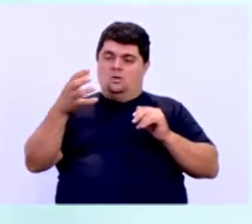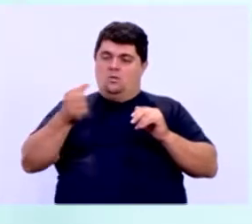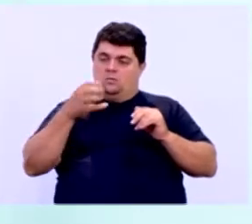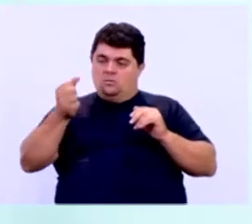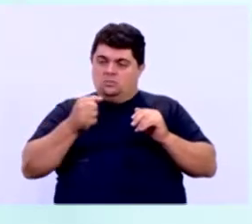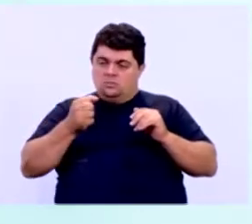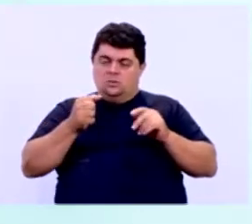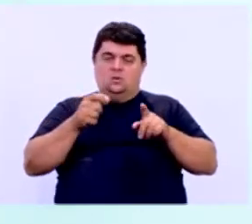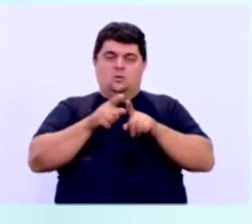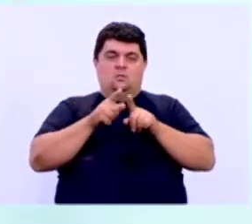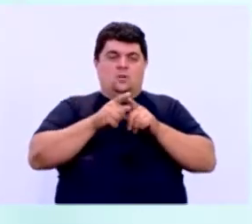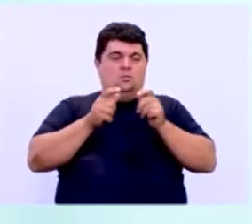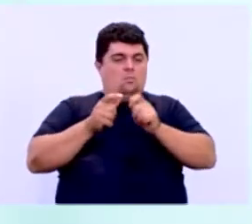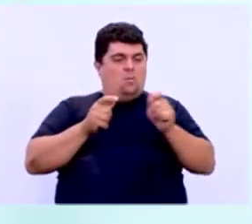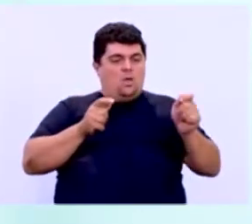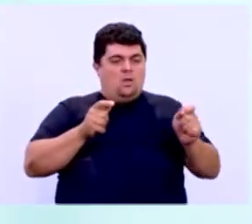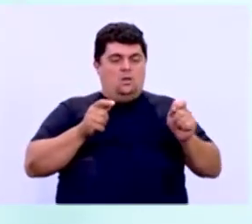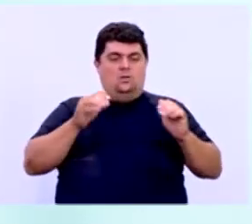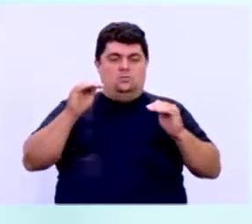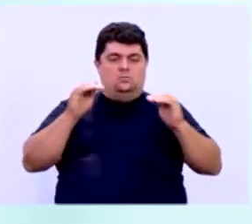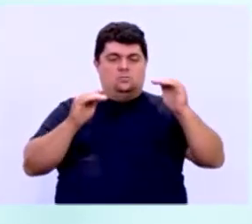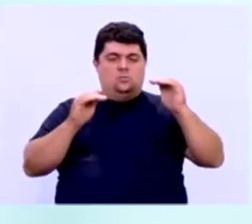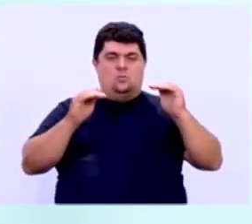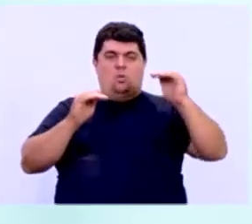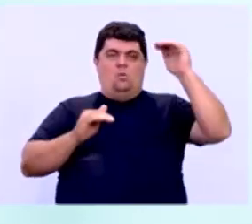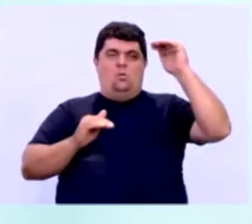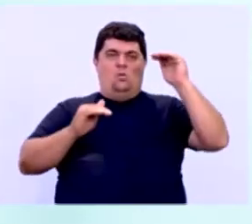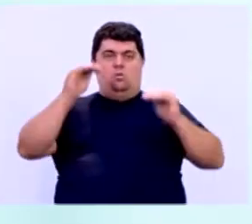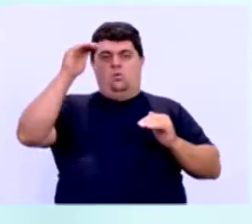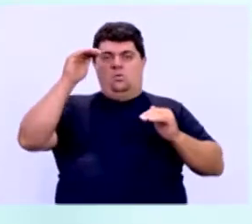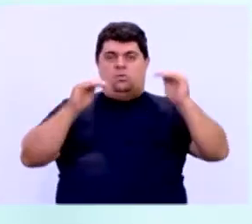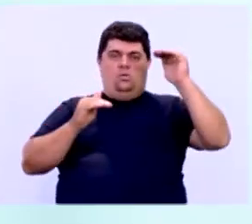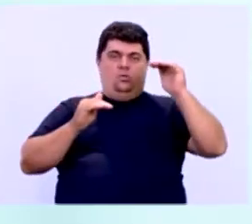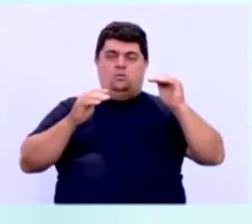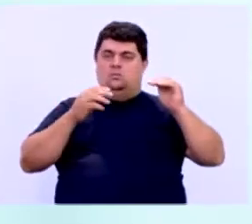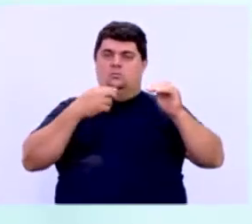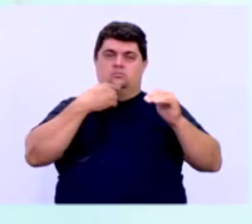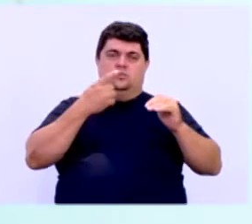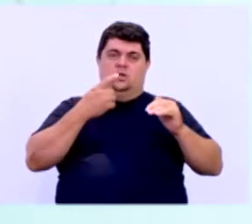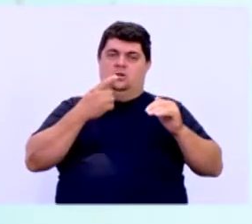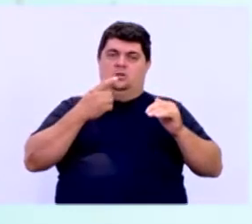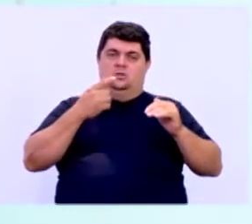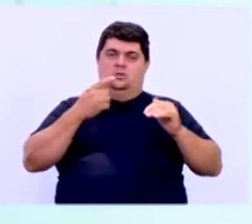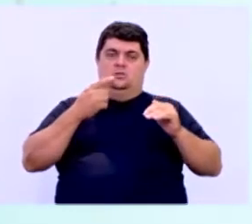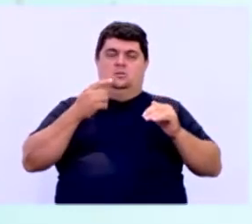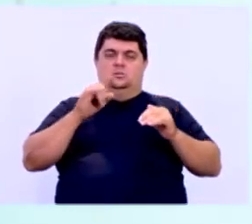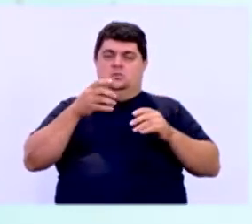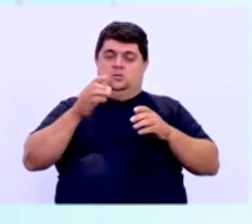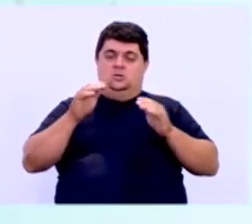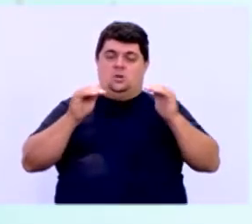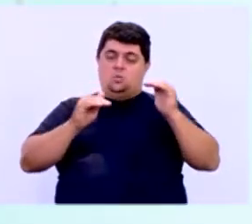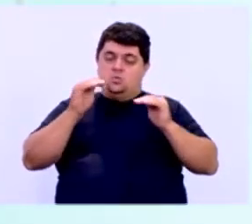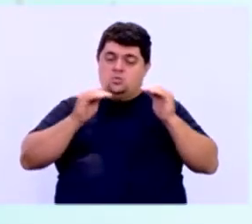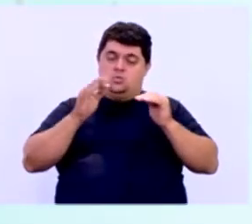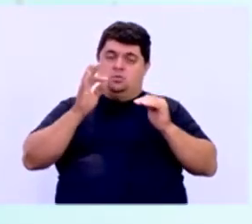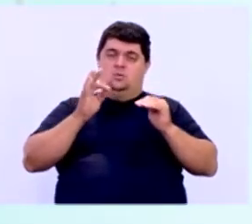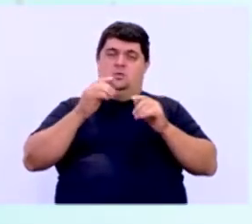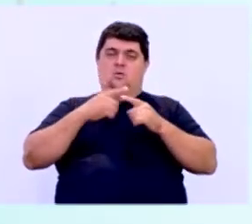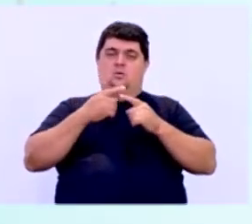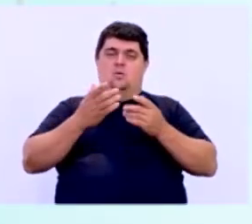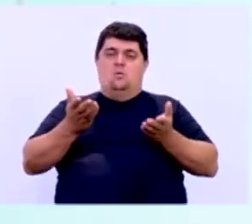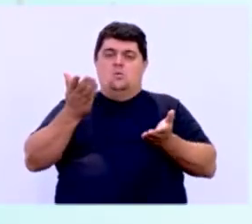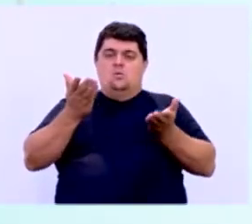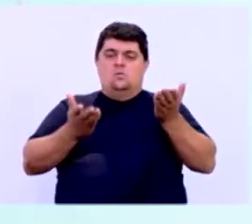ganho e preciso controlar o que eu gasto. Se eu gastar muito, a balança fica torta. Se eu tiver